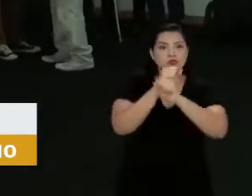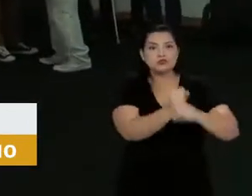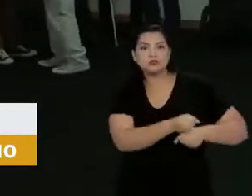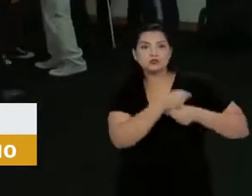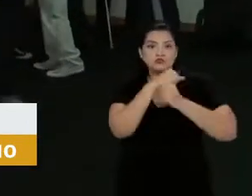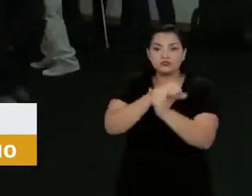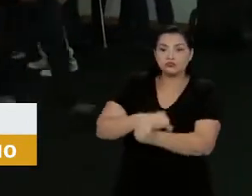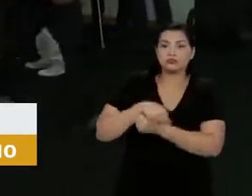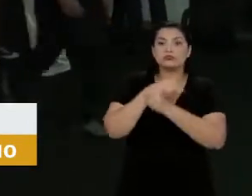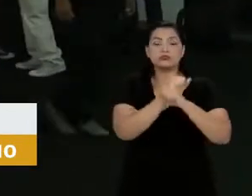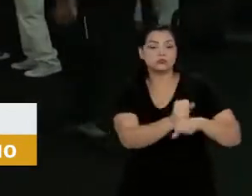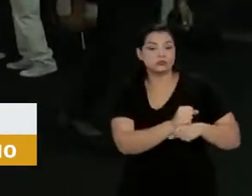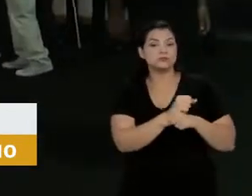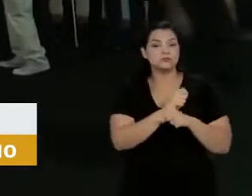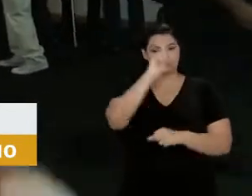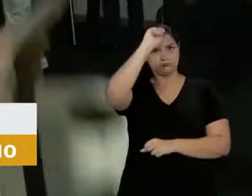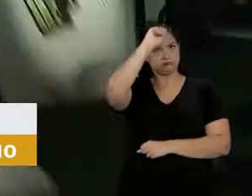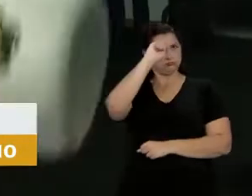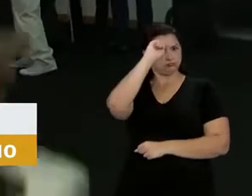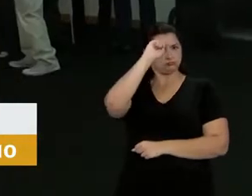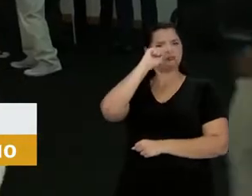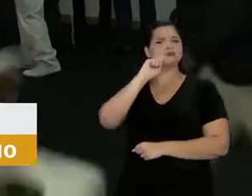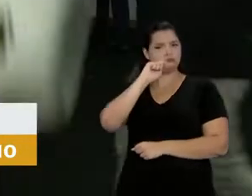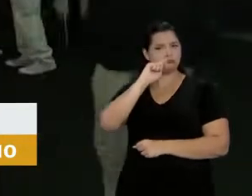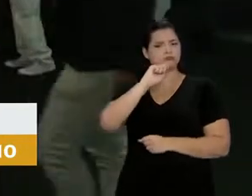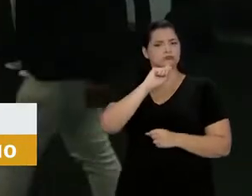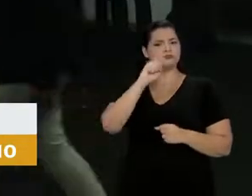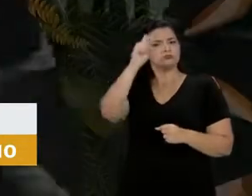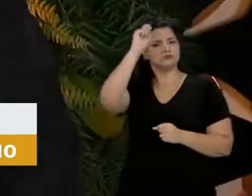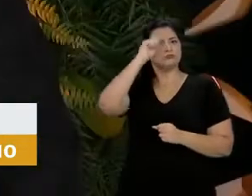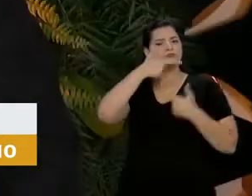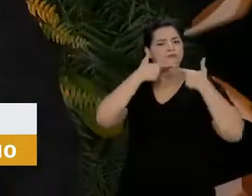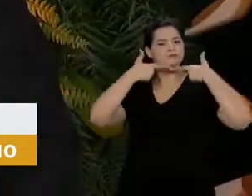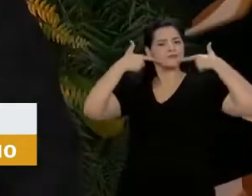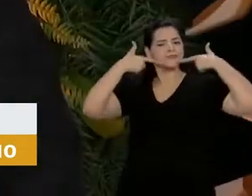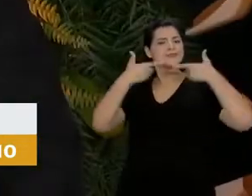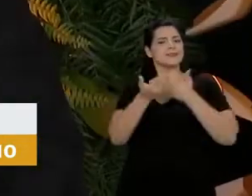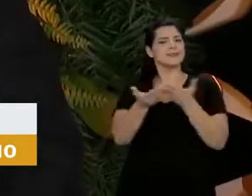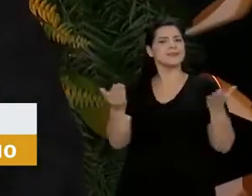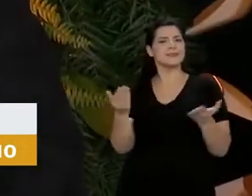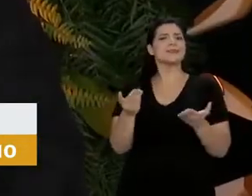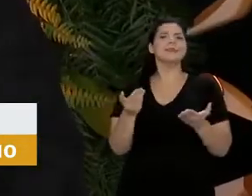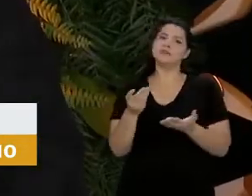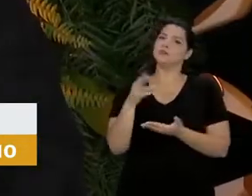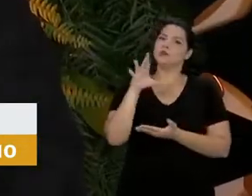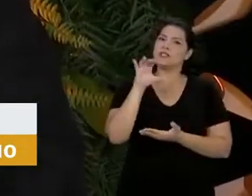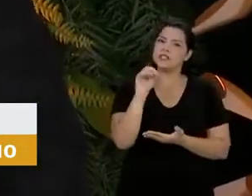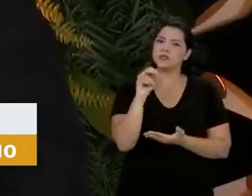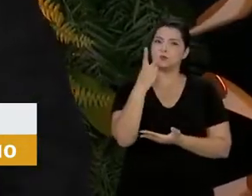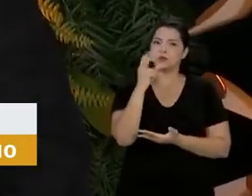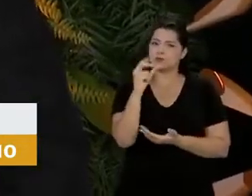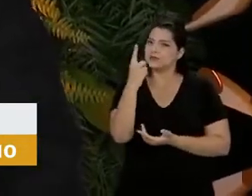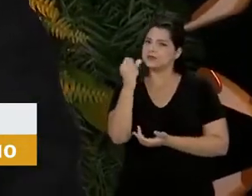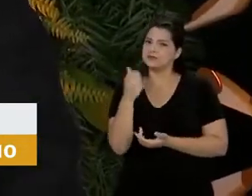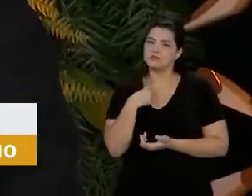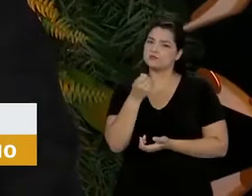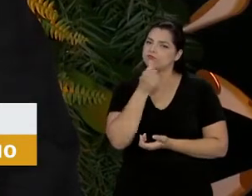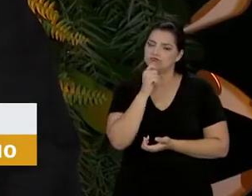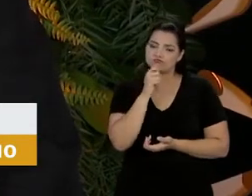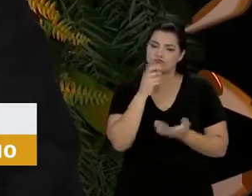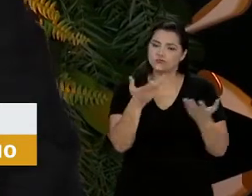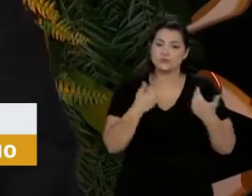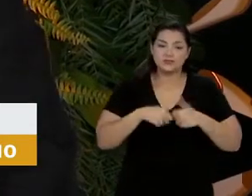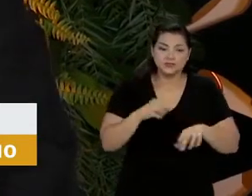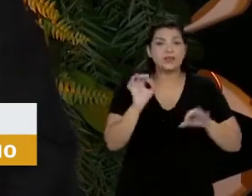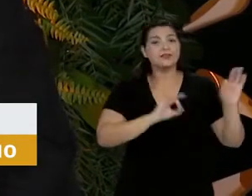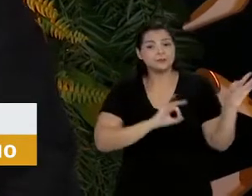Japão, cowboy esbanjou a tradicional simpatia. De Rio 2016, não pude estar competindo, estávamos